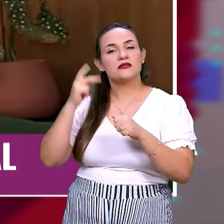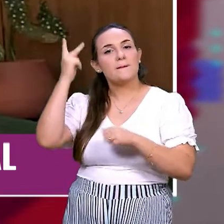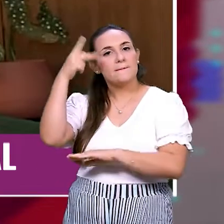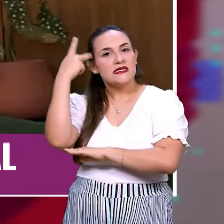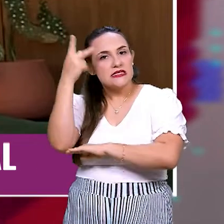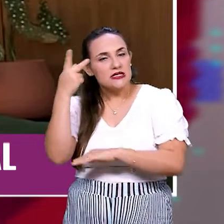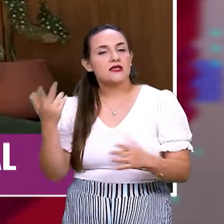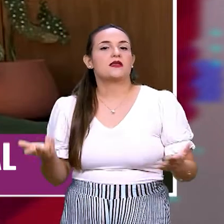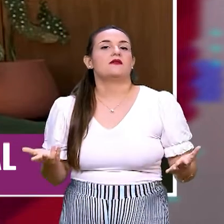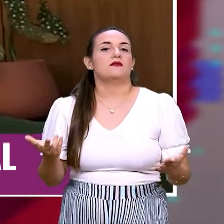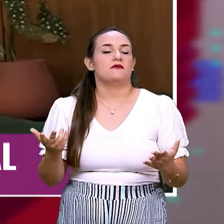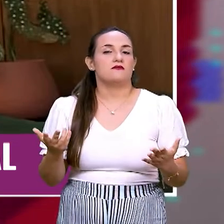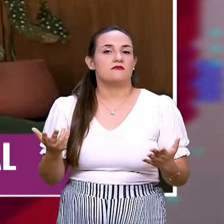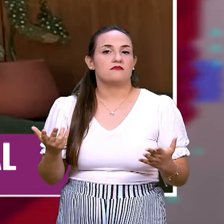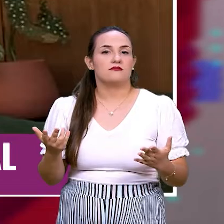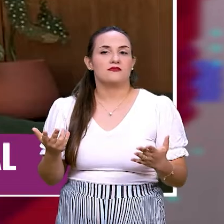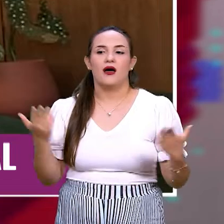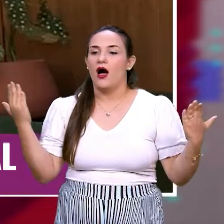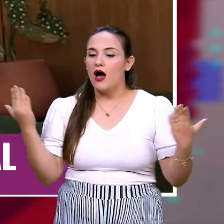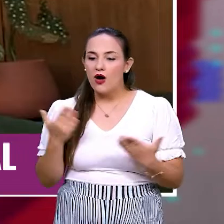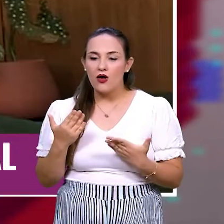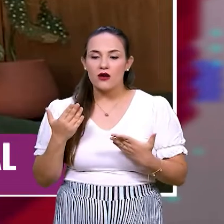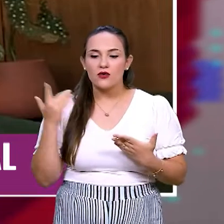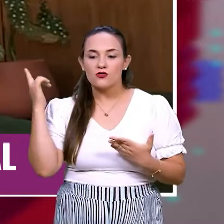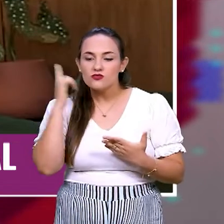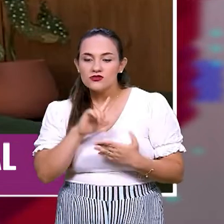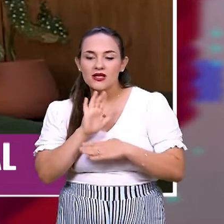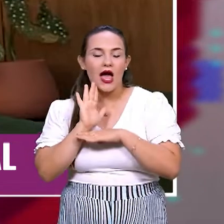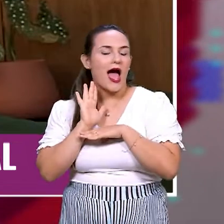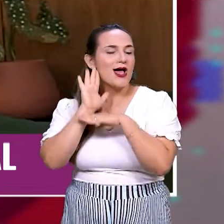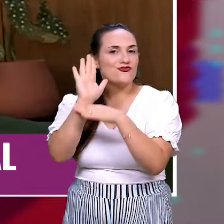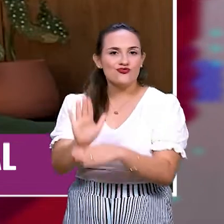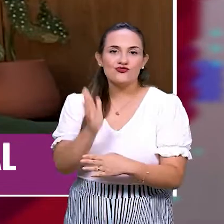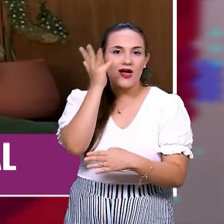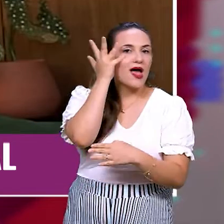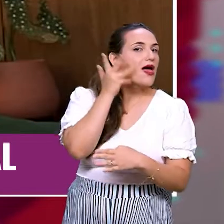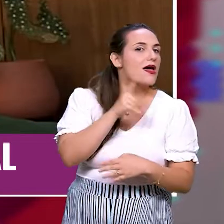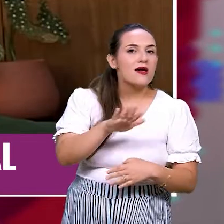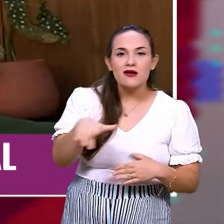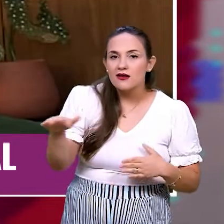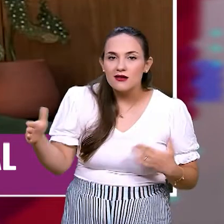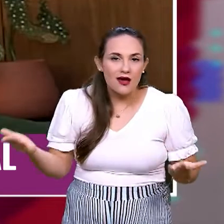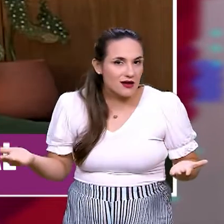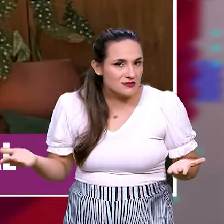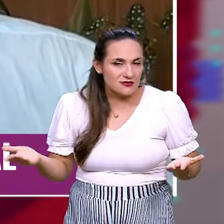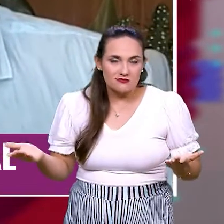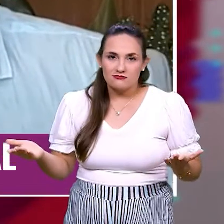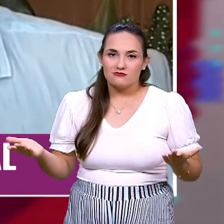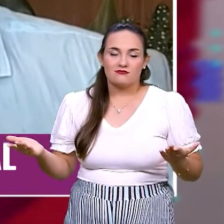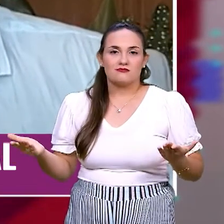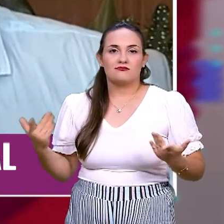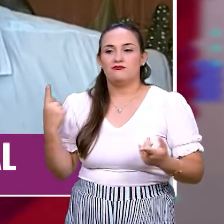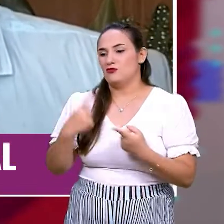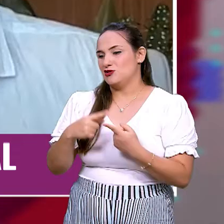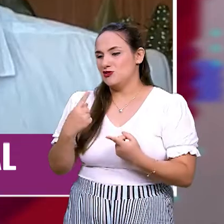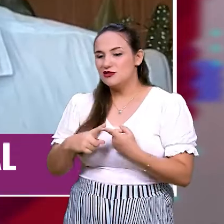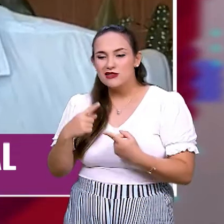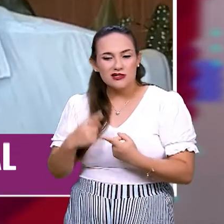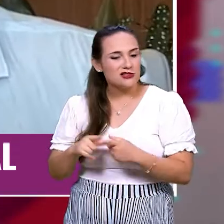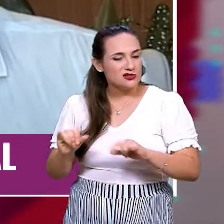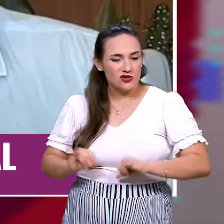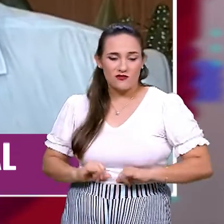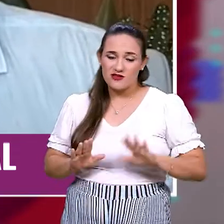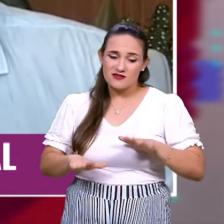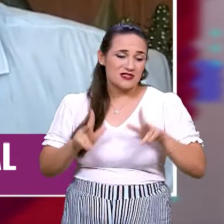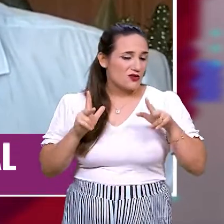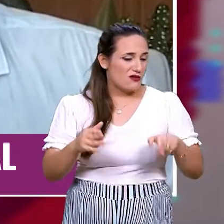fazer a psiquiatria e encontrar, né, na psiquiatria uma forma de ajudar as crianças que